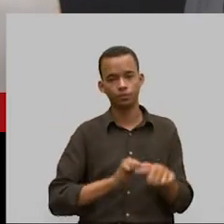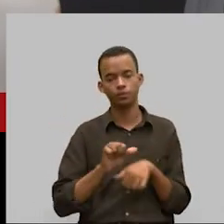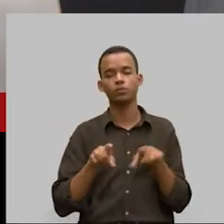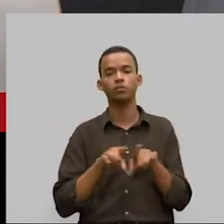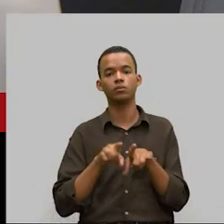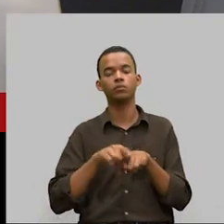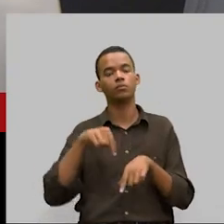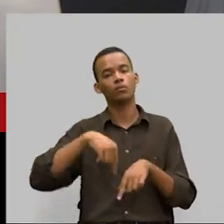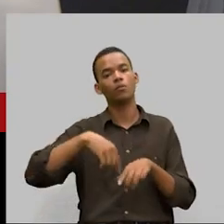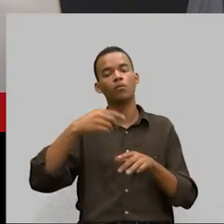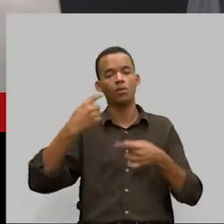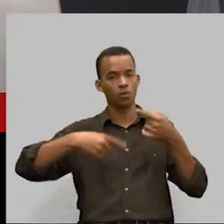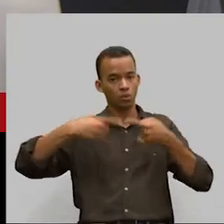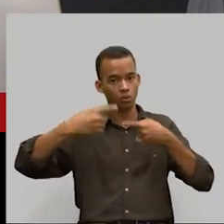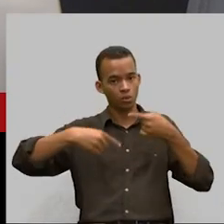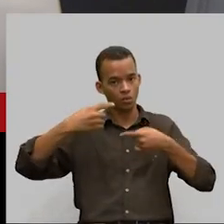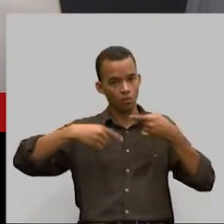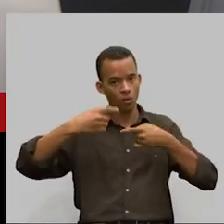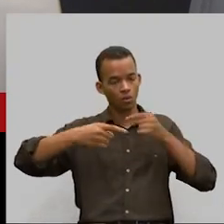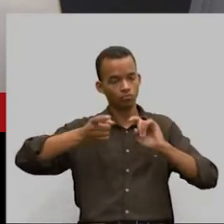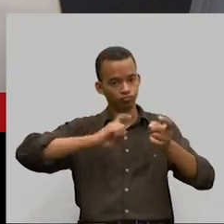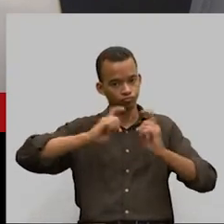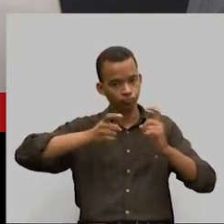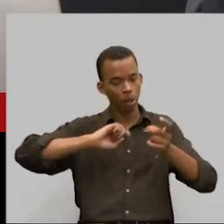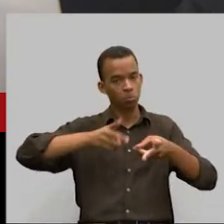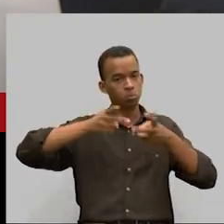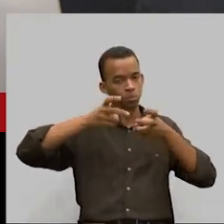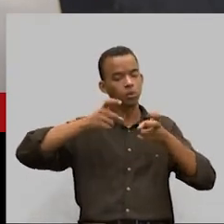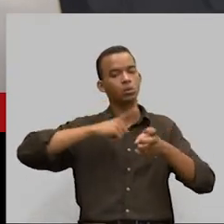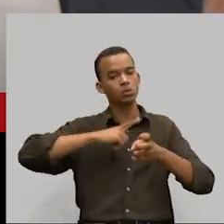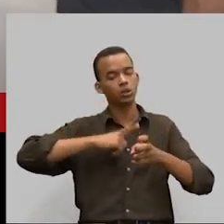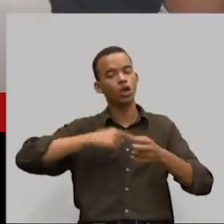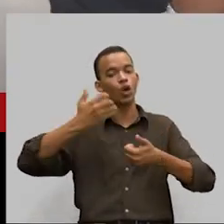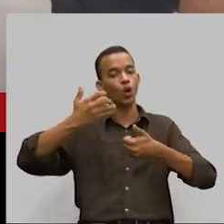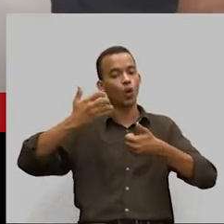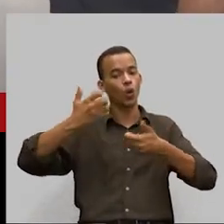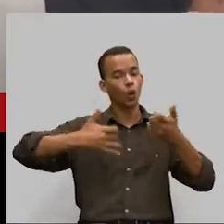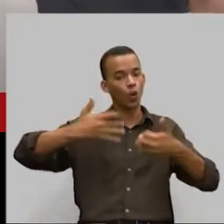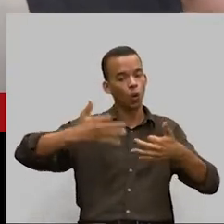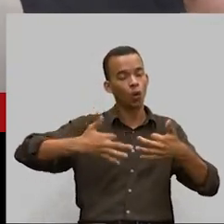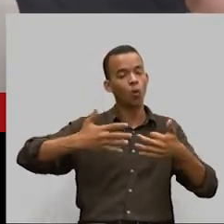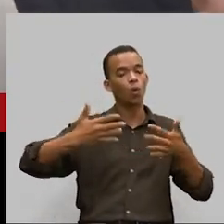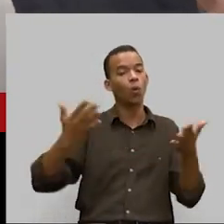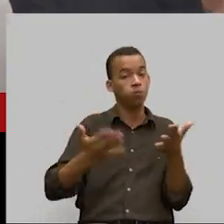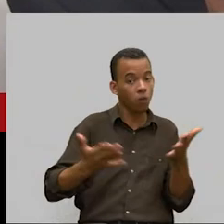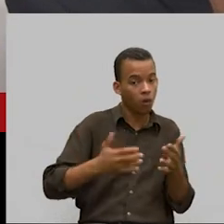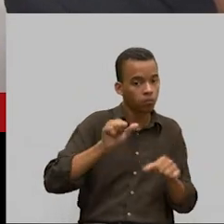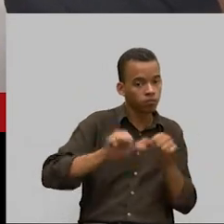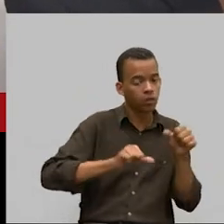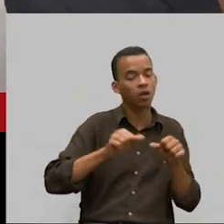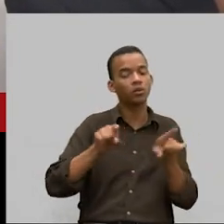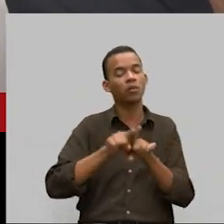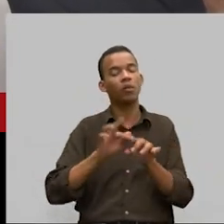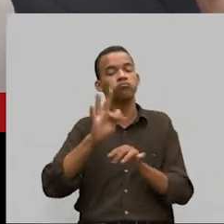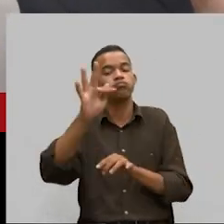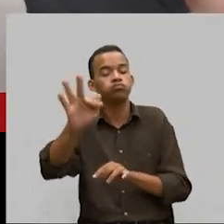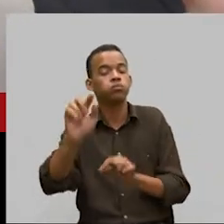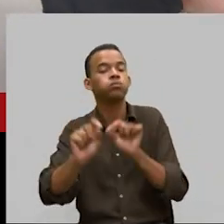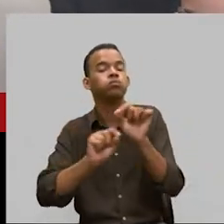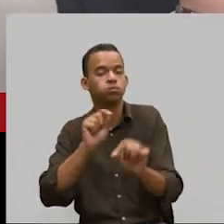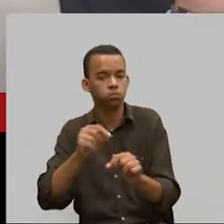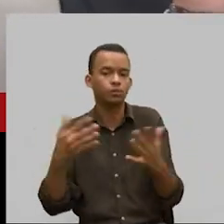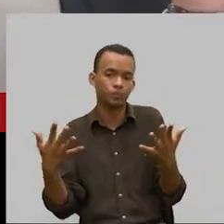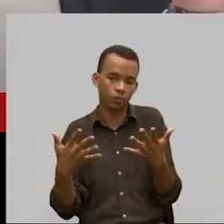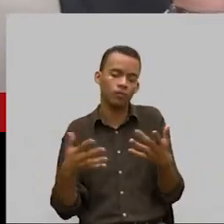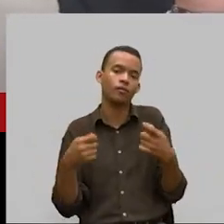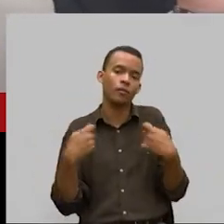apontou ações que são de médio e de longo prazo nós fizemos um debate estruturante da Educação do Campo aqui em Minas Gerais Então esse